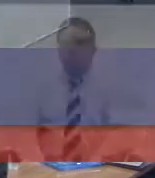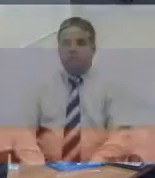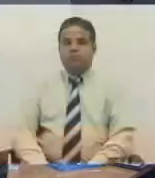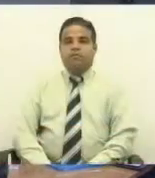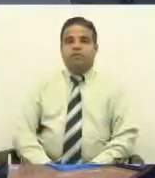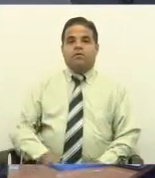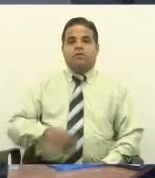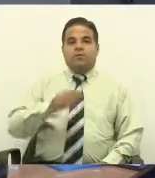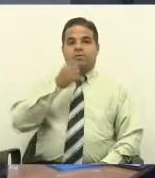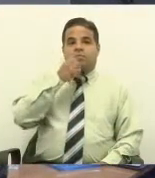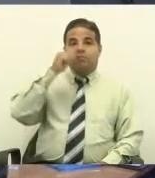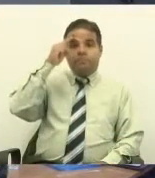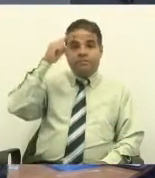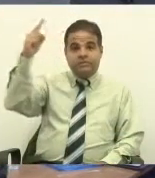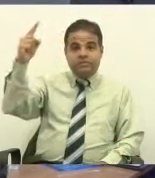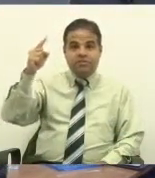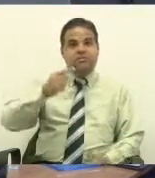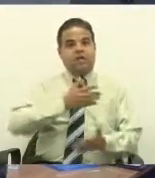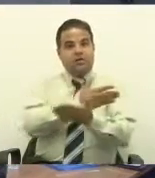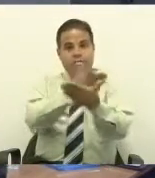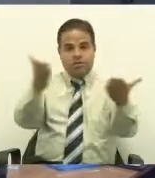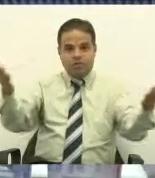dia a todos.